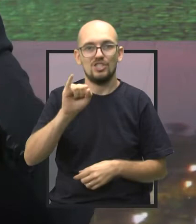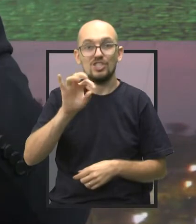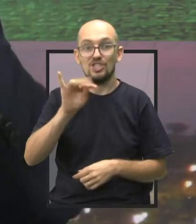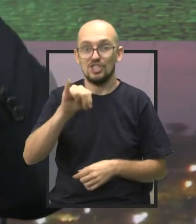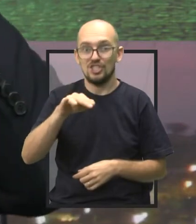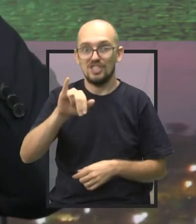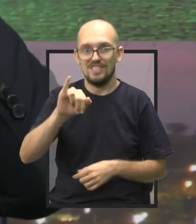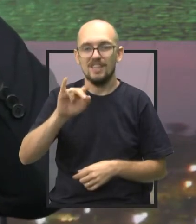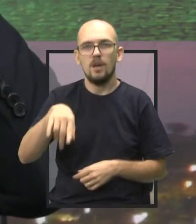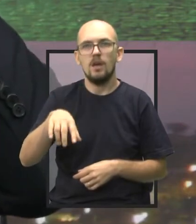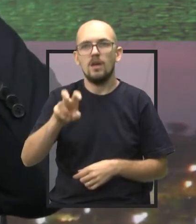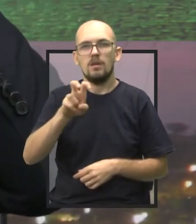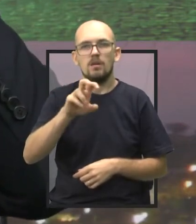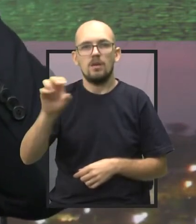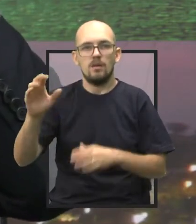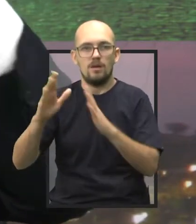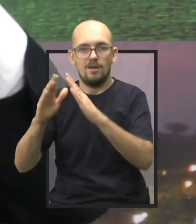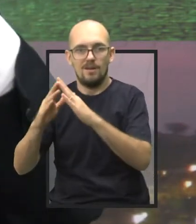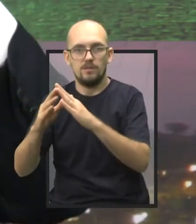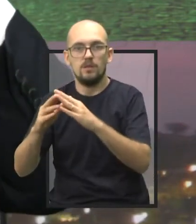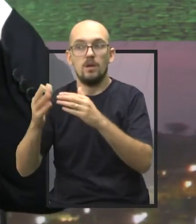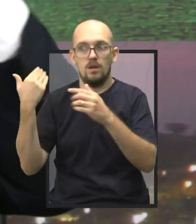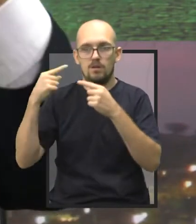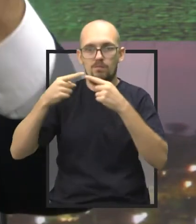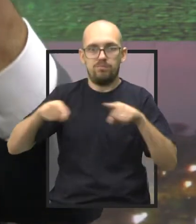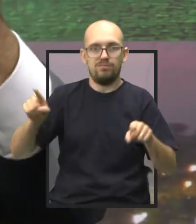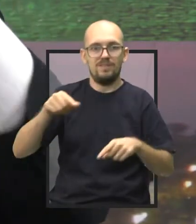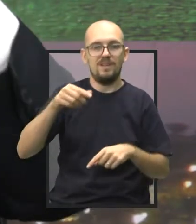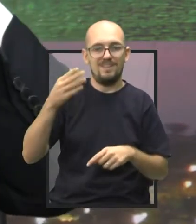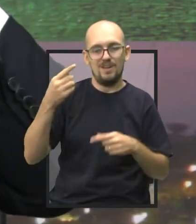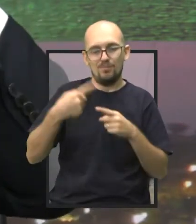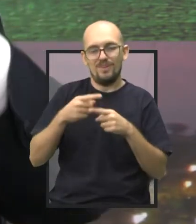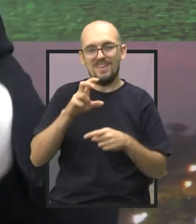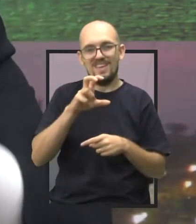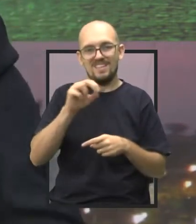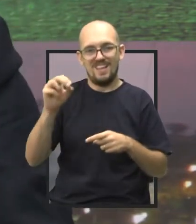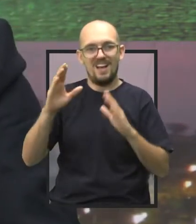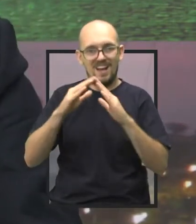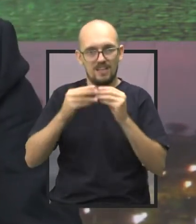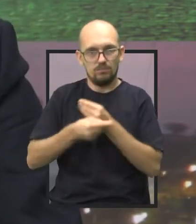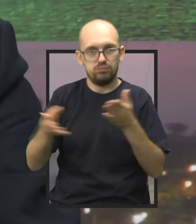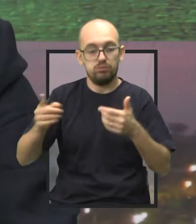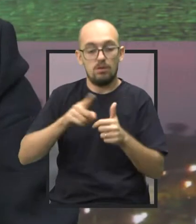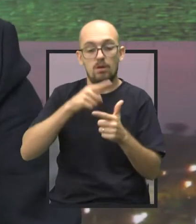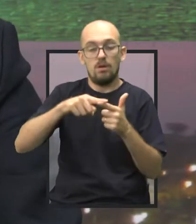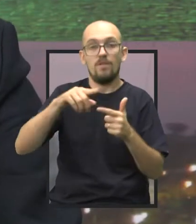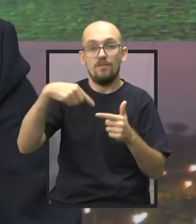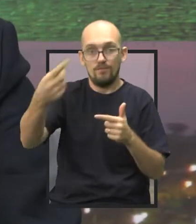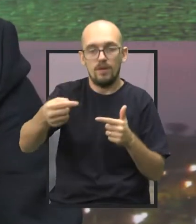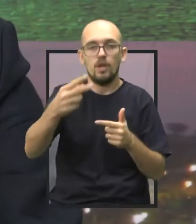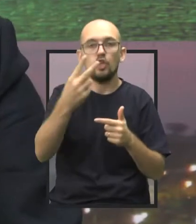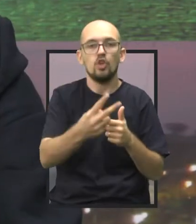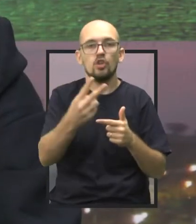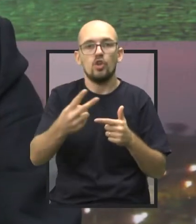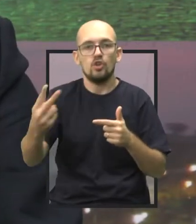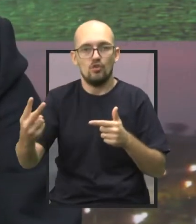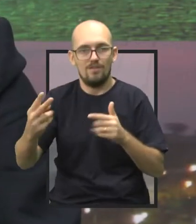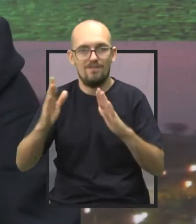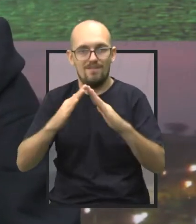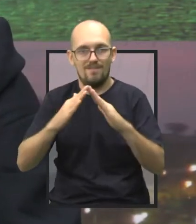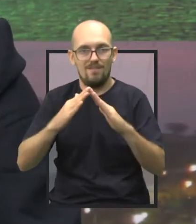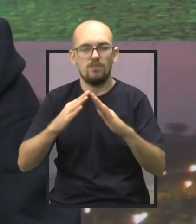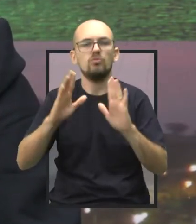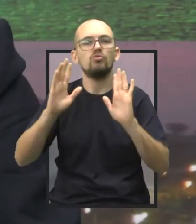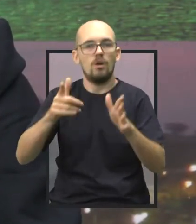das 722, que a gente lançou primeiro 500, e posteriormente a gente vai lançar 222, já